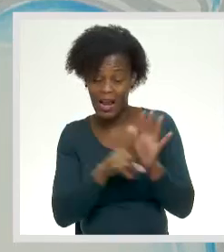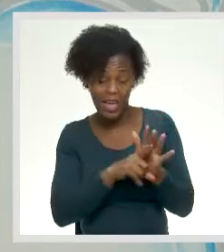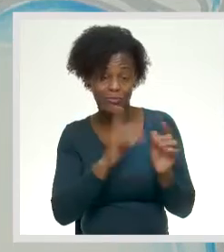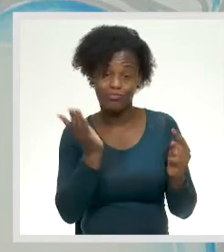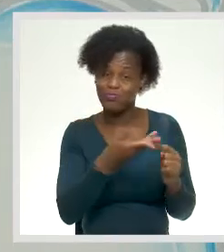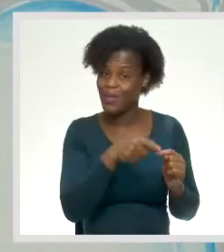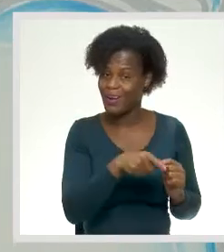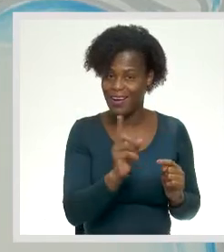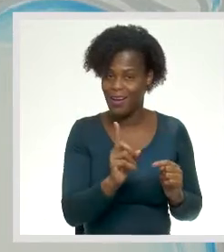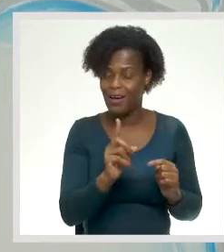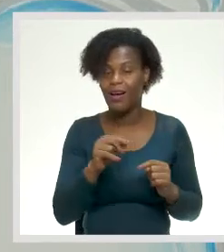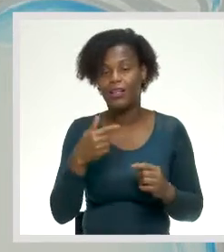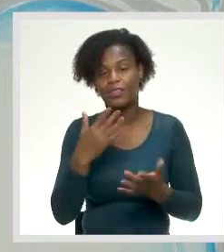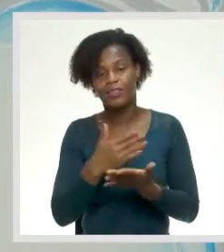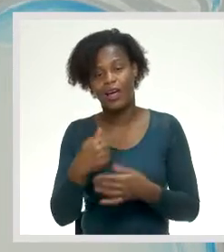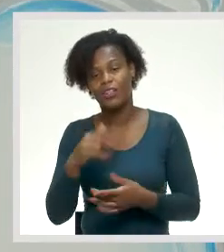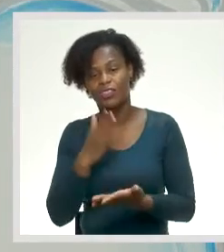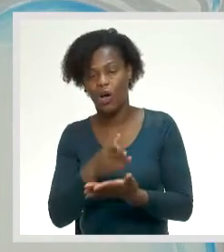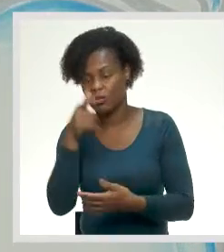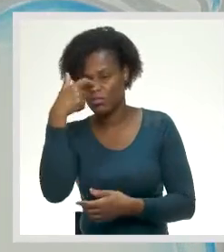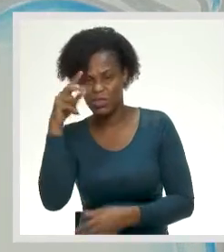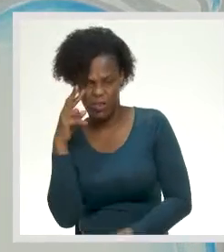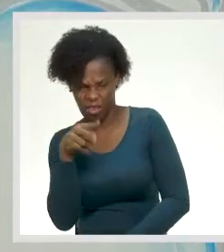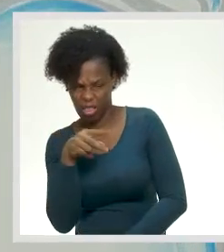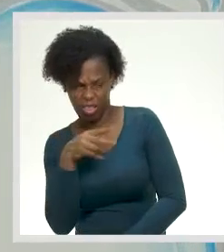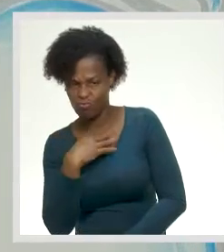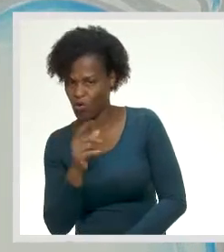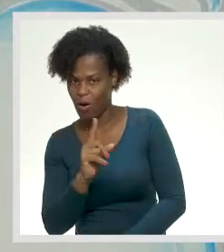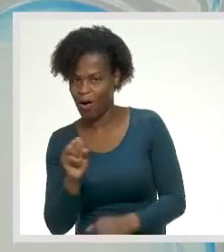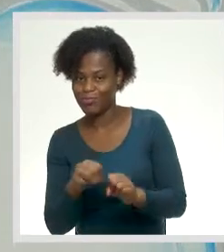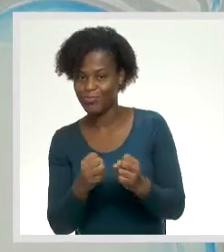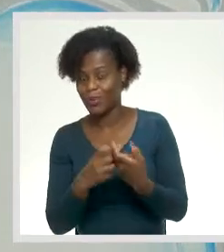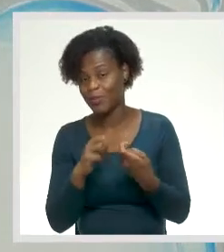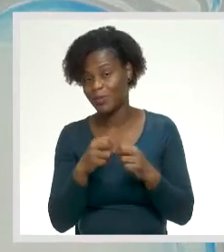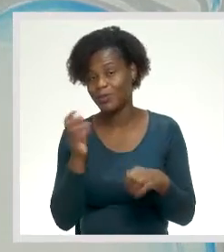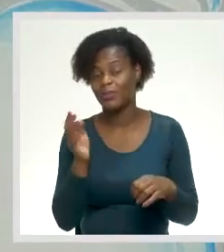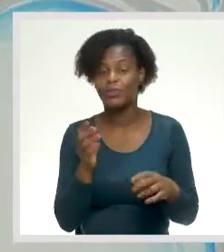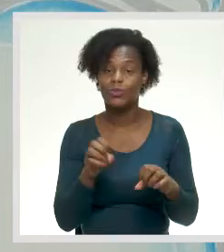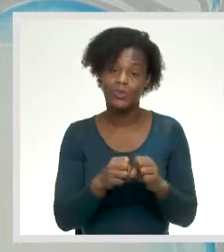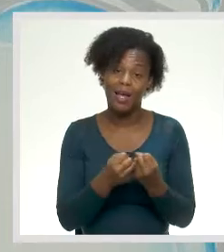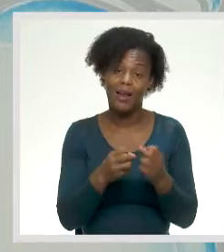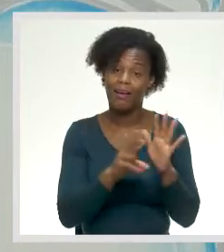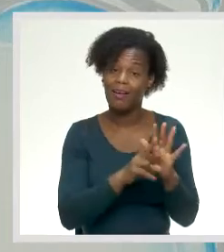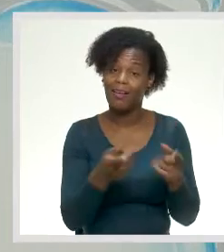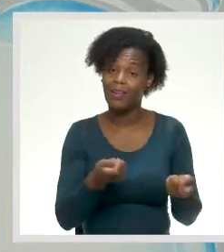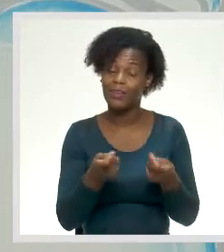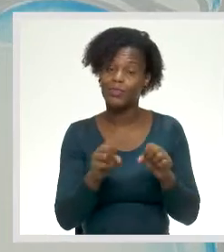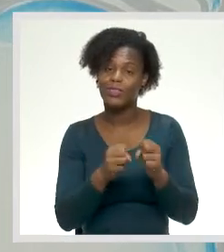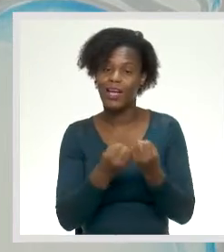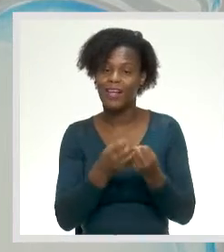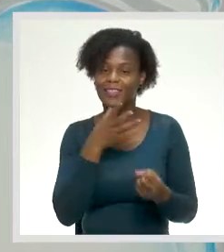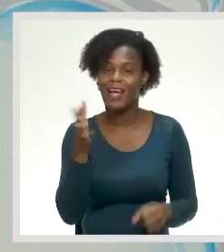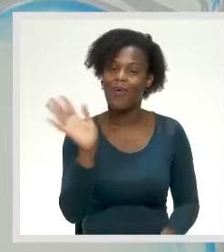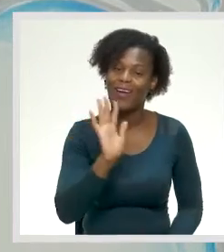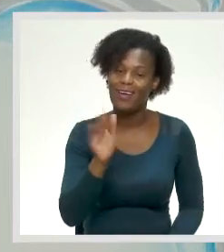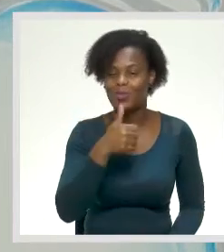não te condena. Há apenas uma reprovação social. São regras de trato social. O cumprimentar,